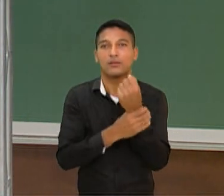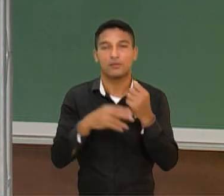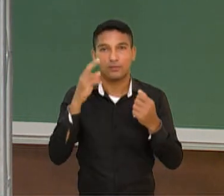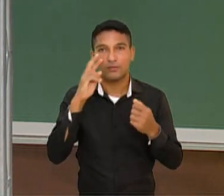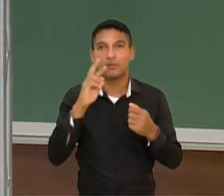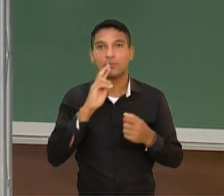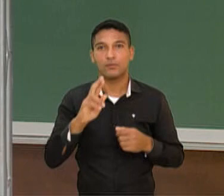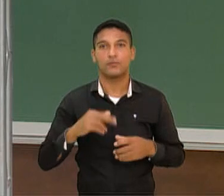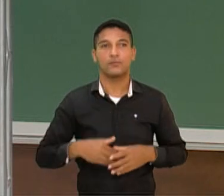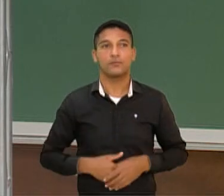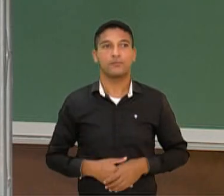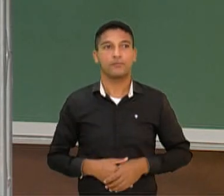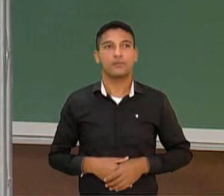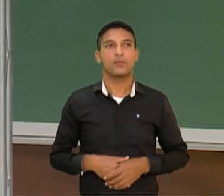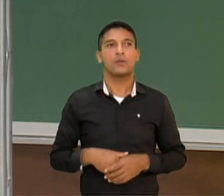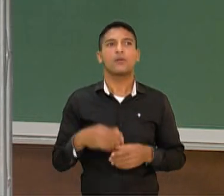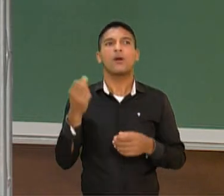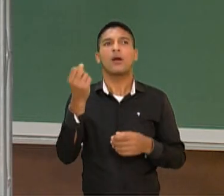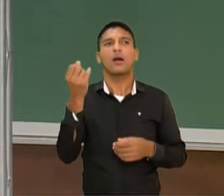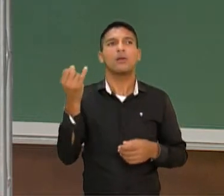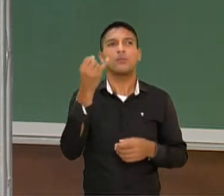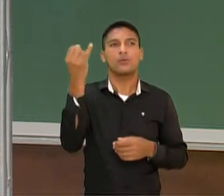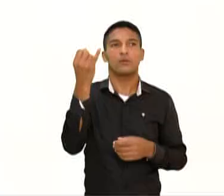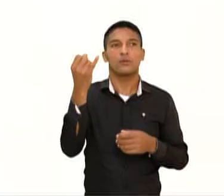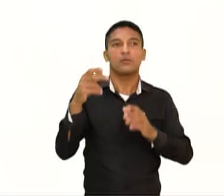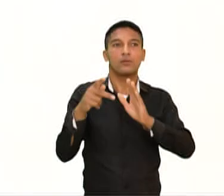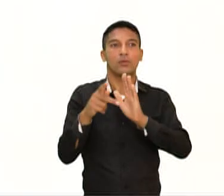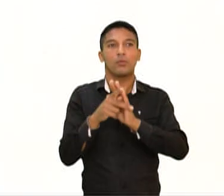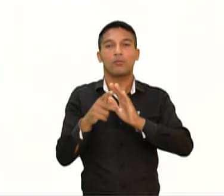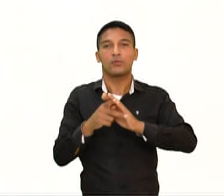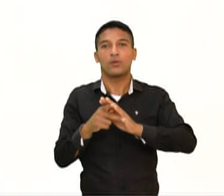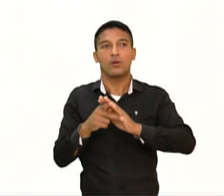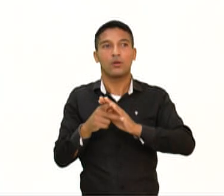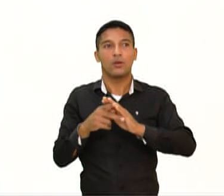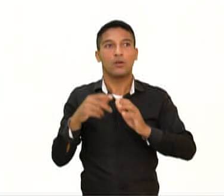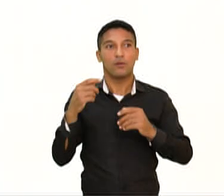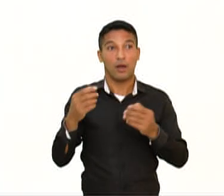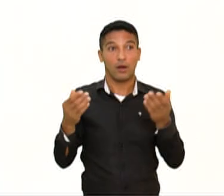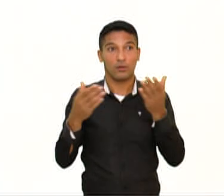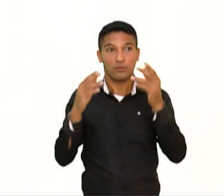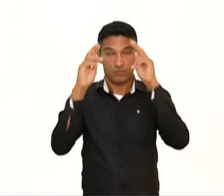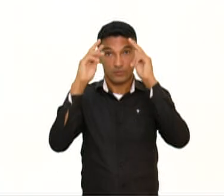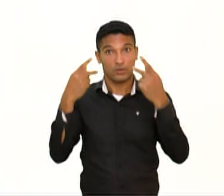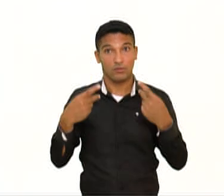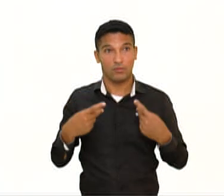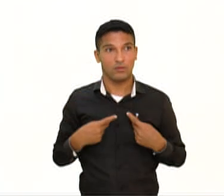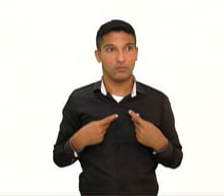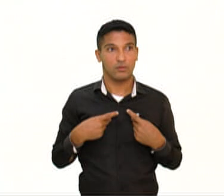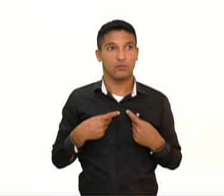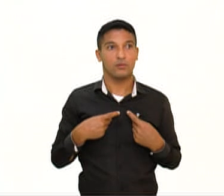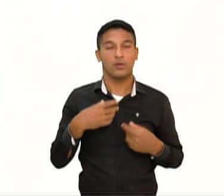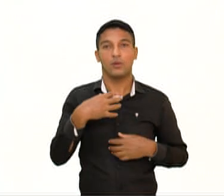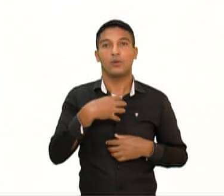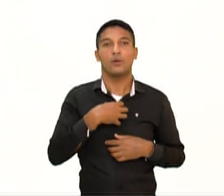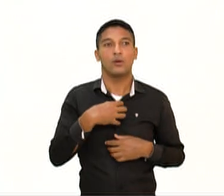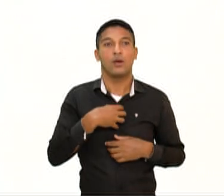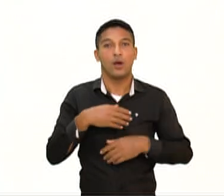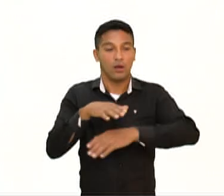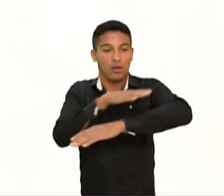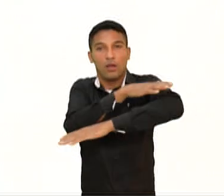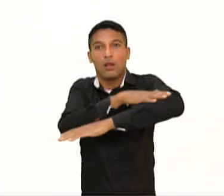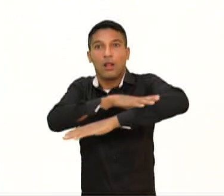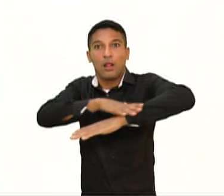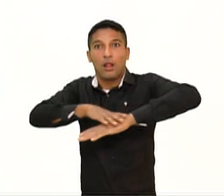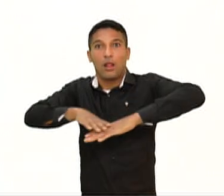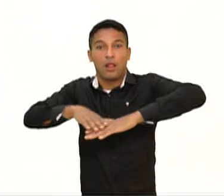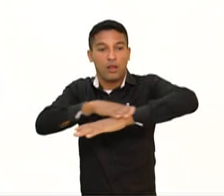é a importância desse sistema sensorial? Então, aqui eu estou mostrando o maior órgão do nosso corpo em extensão, tá? Que é a pele,